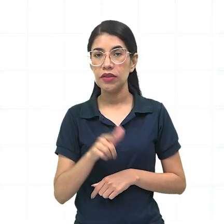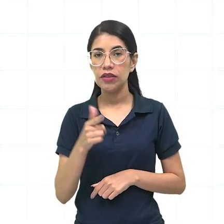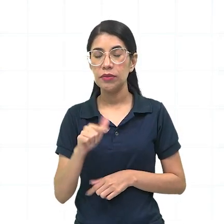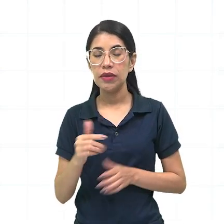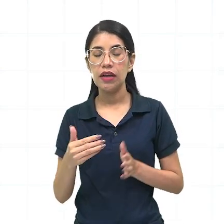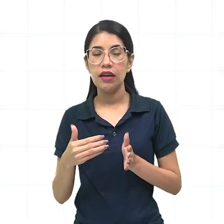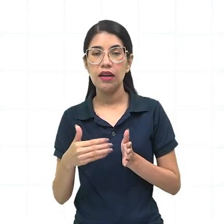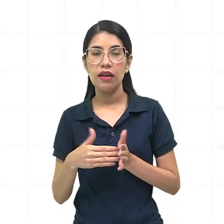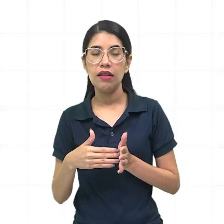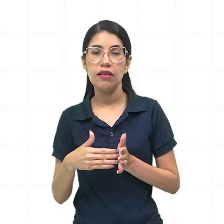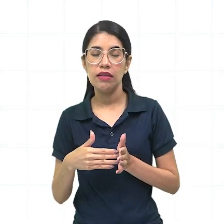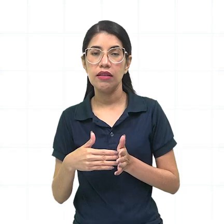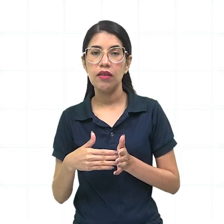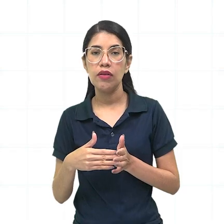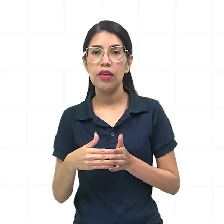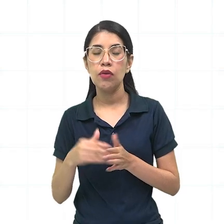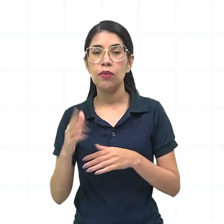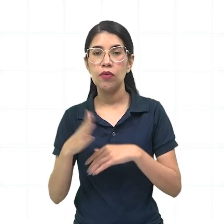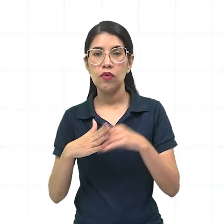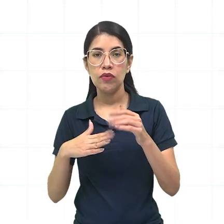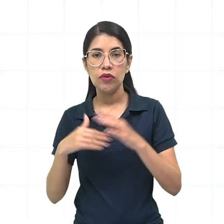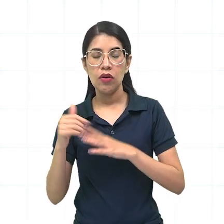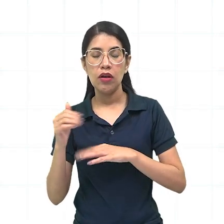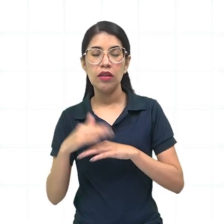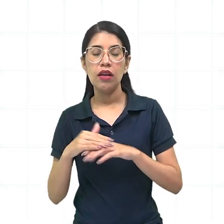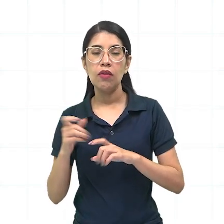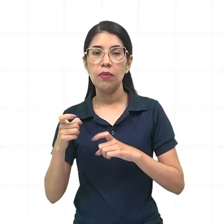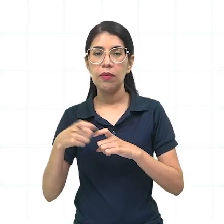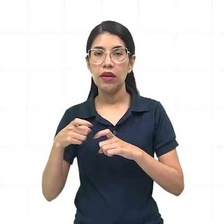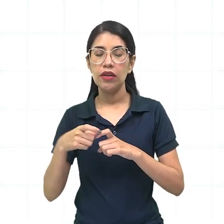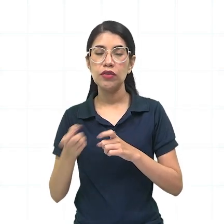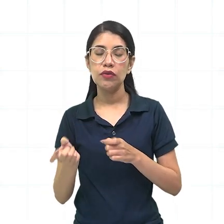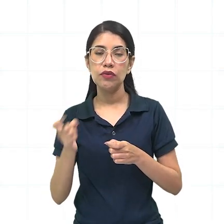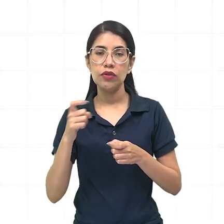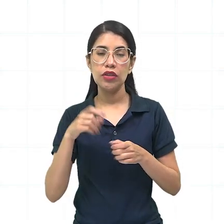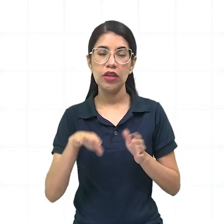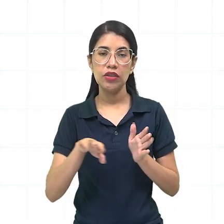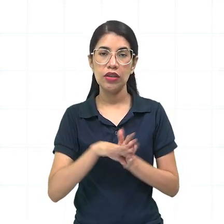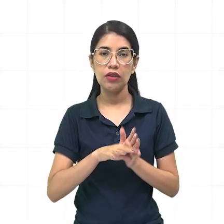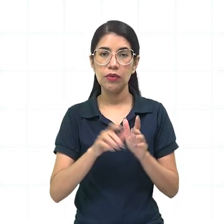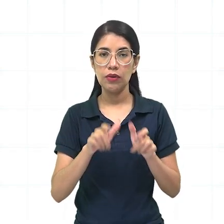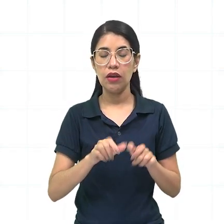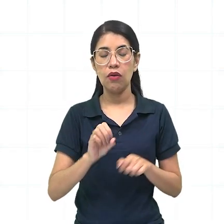que chegue a ajuda médica ou até a vítima voltar a respirar.